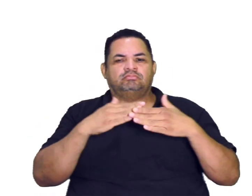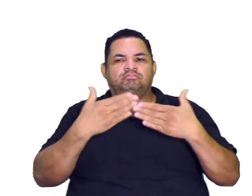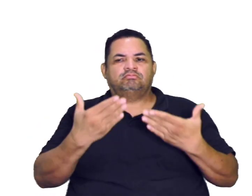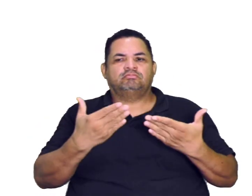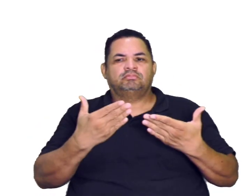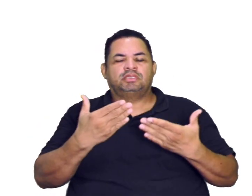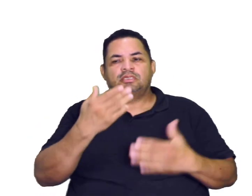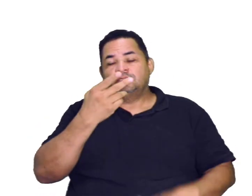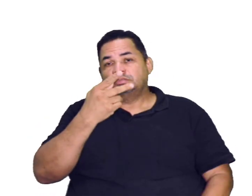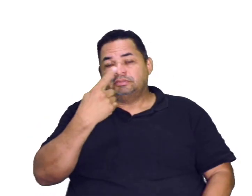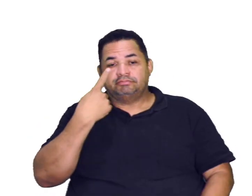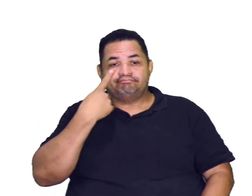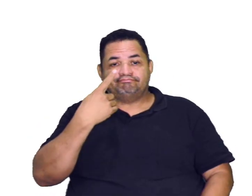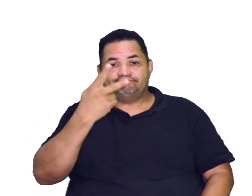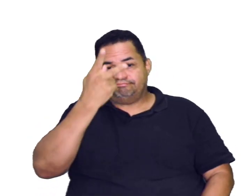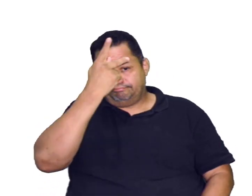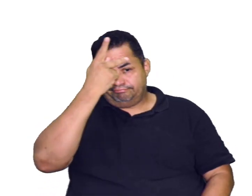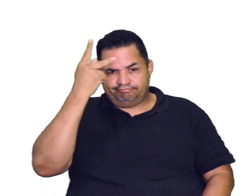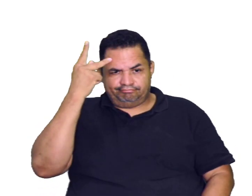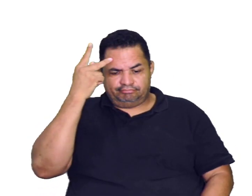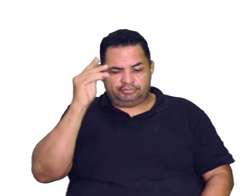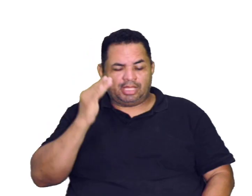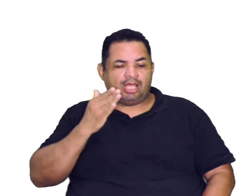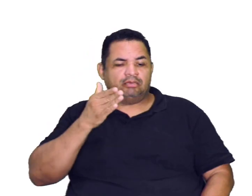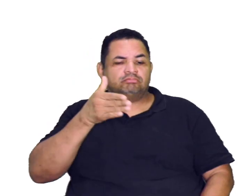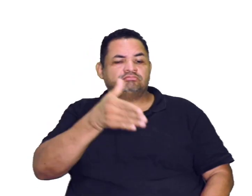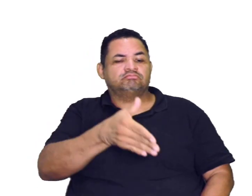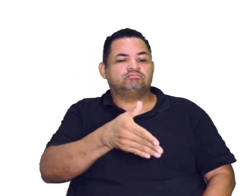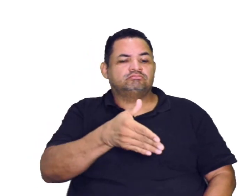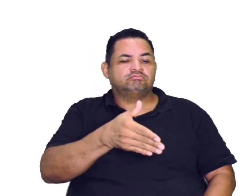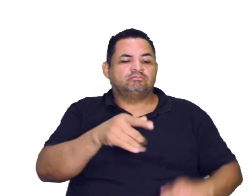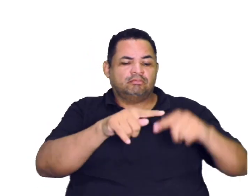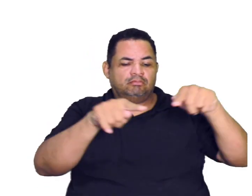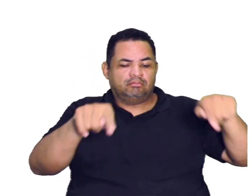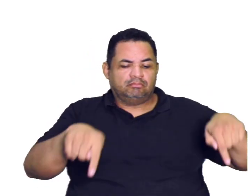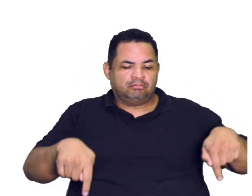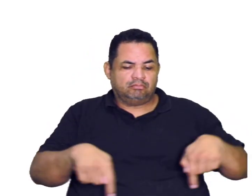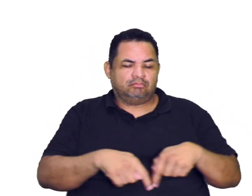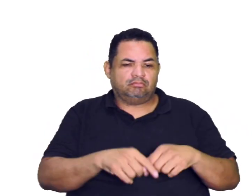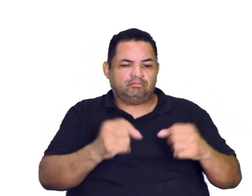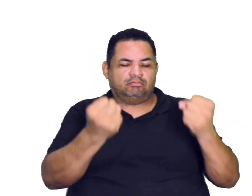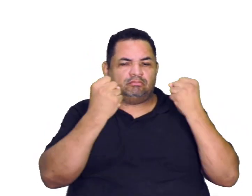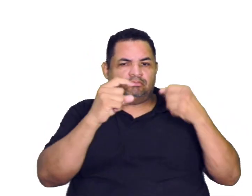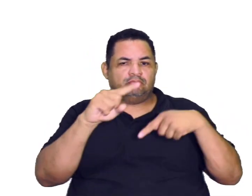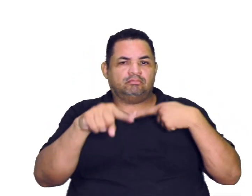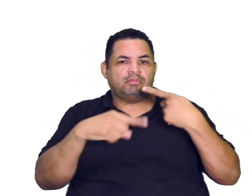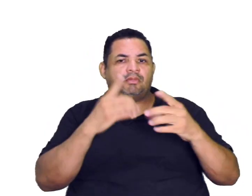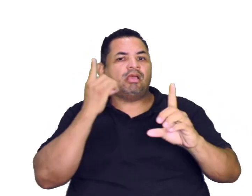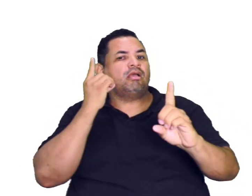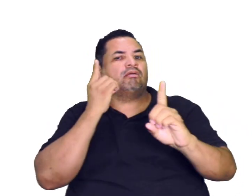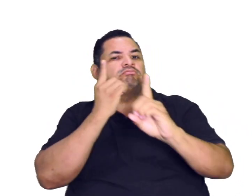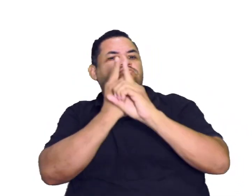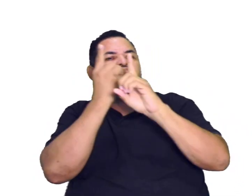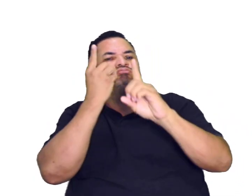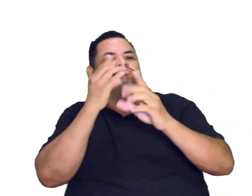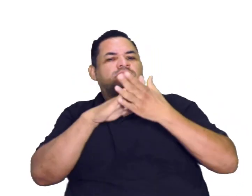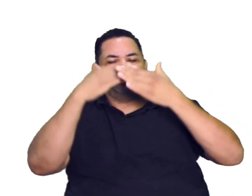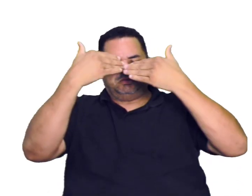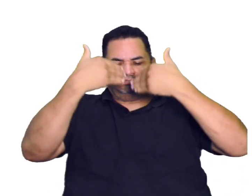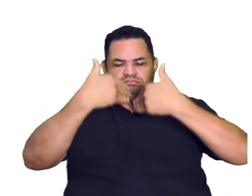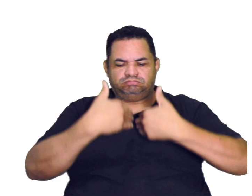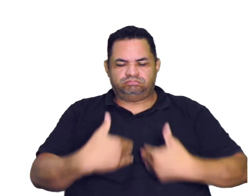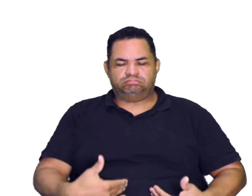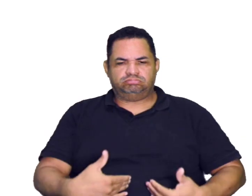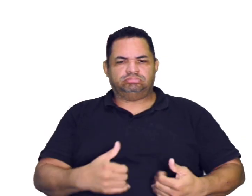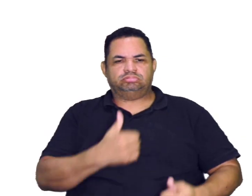quando você vê uma pessoa que entra numa academia, né? Você fica um tempo sem ver, depois reencontra, você vê que a postura está